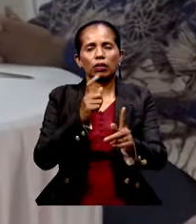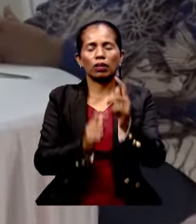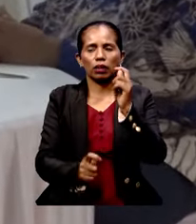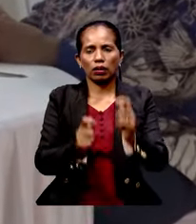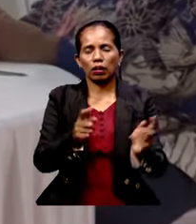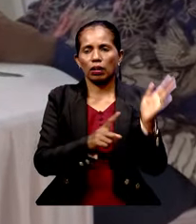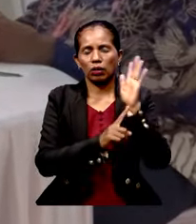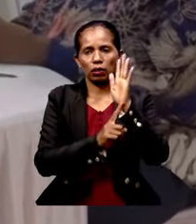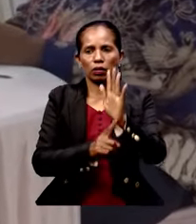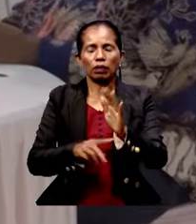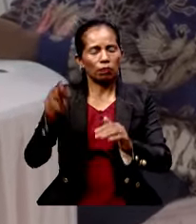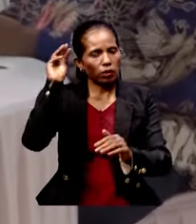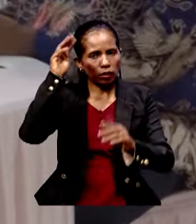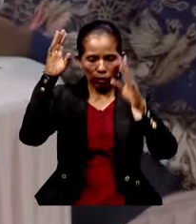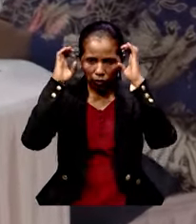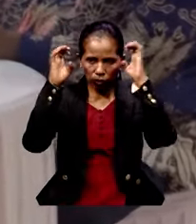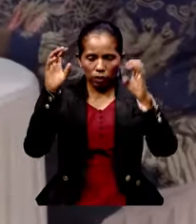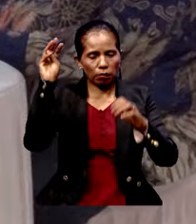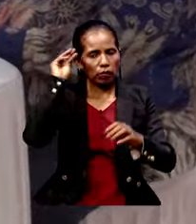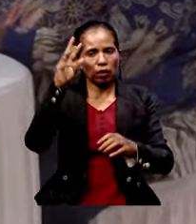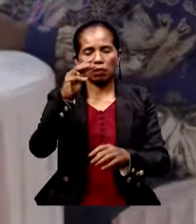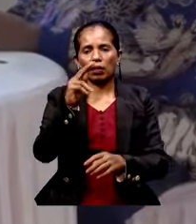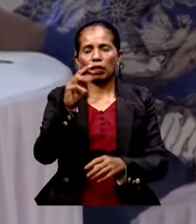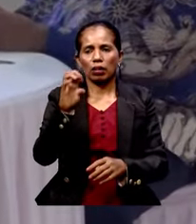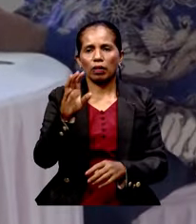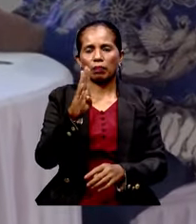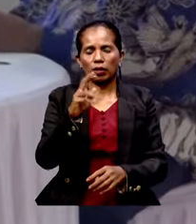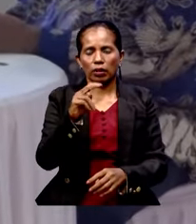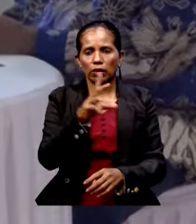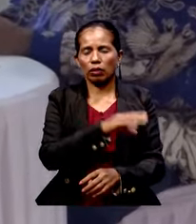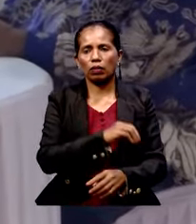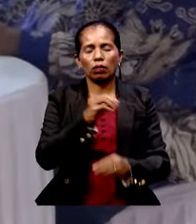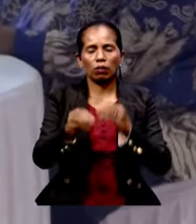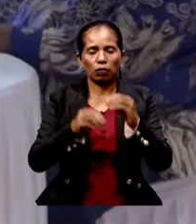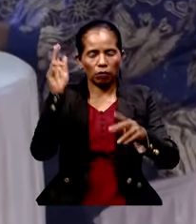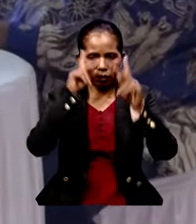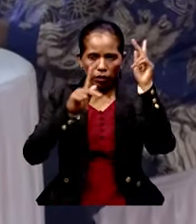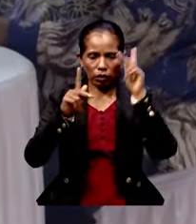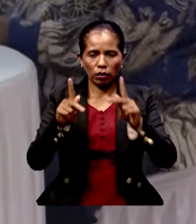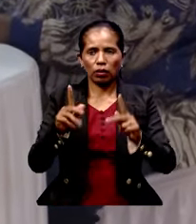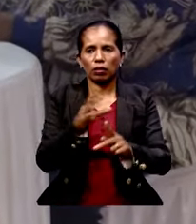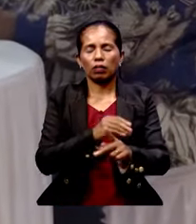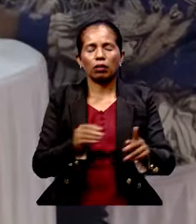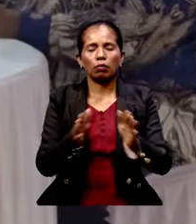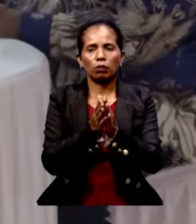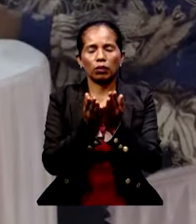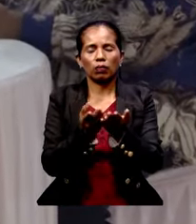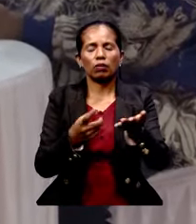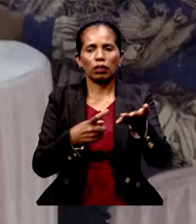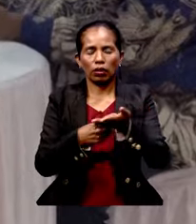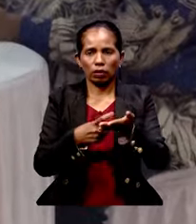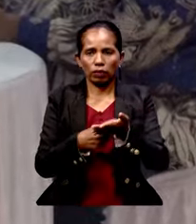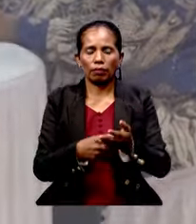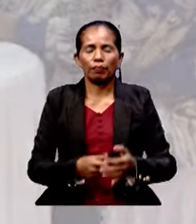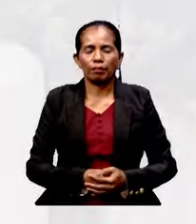dirige para ex-ministro da Educação, atual ministro do Negócio Estrangeiro, Bendito Freitas, com o caso caderneta escolar nian. E o Comitê